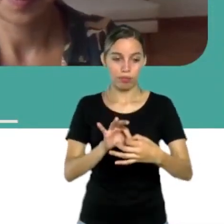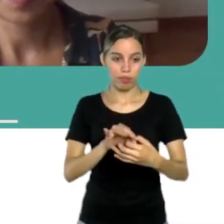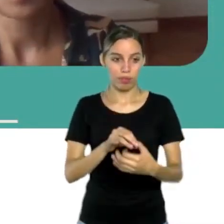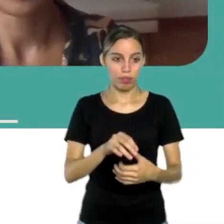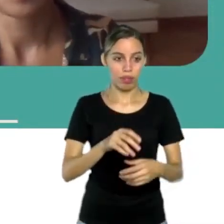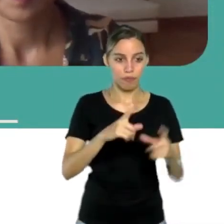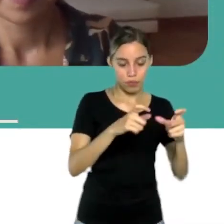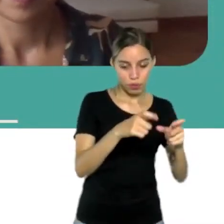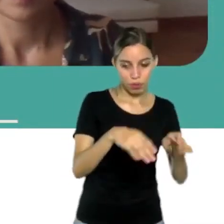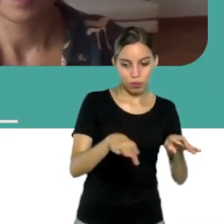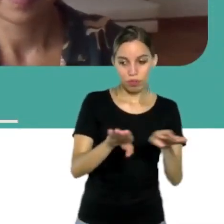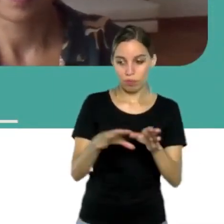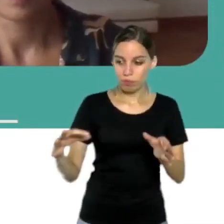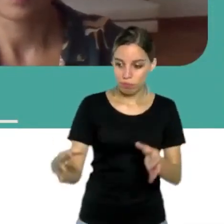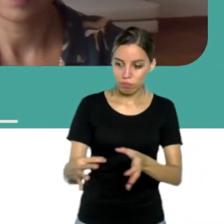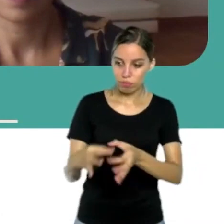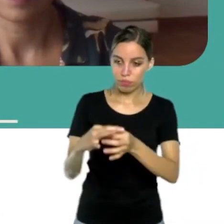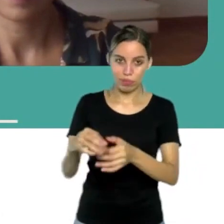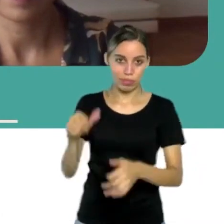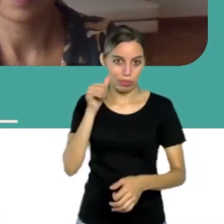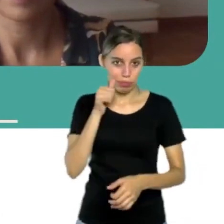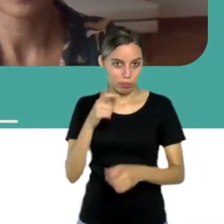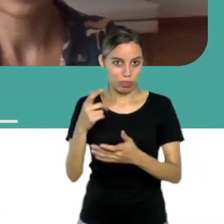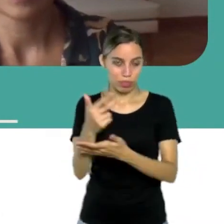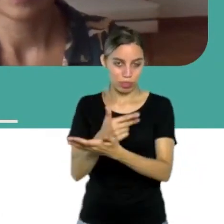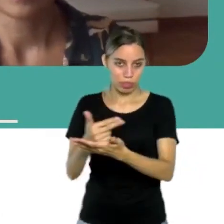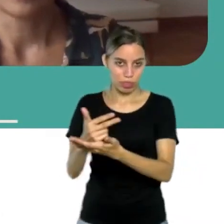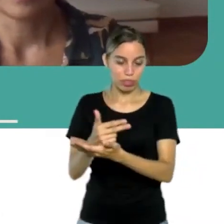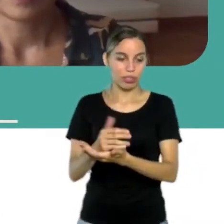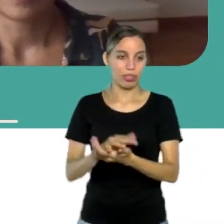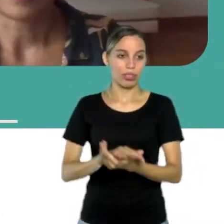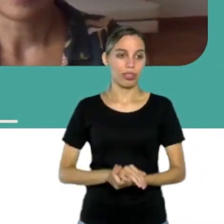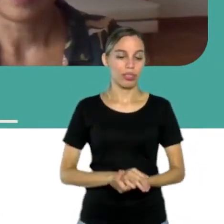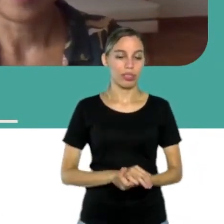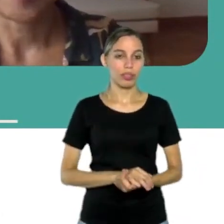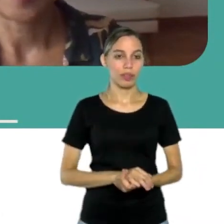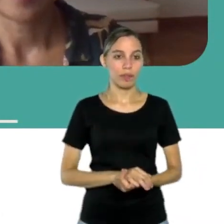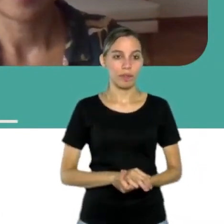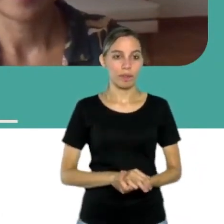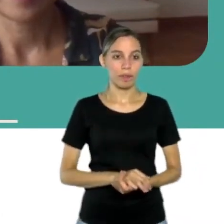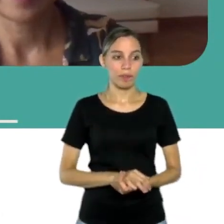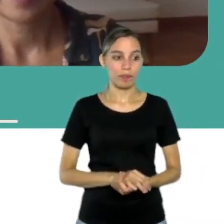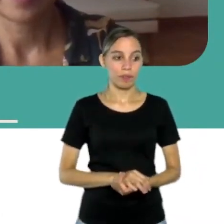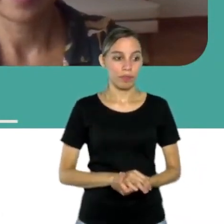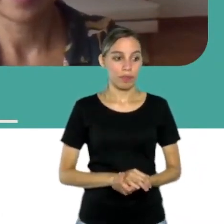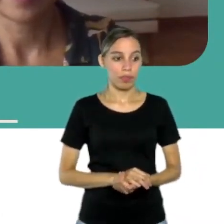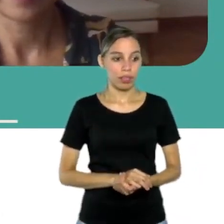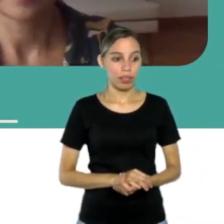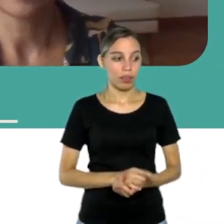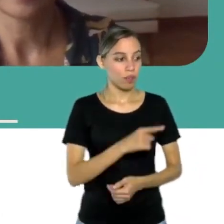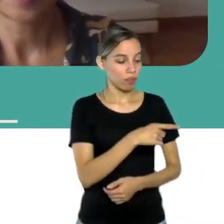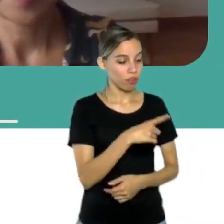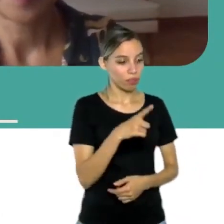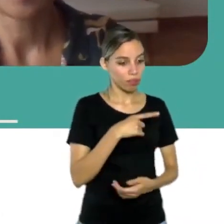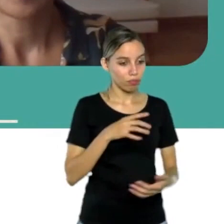Júlia, o pós-fácil desse livro, falar um pouco dessa irmandade ali que você traz nas